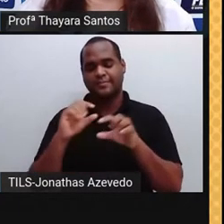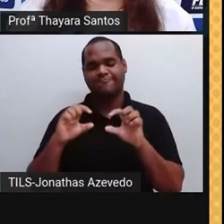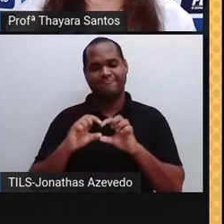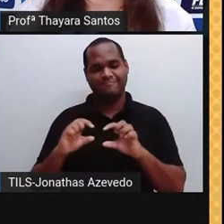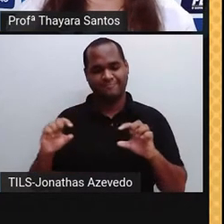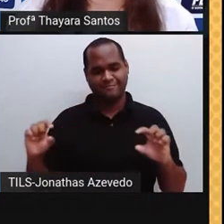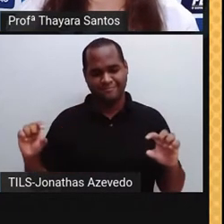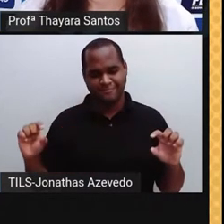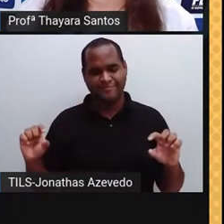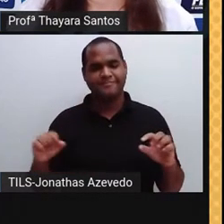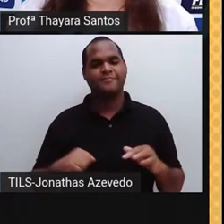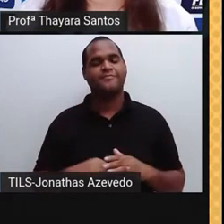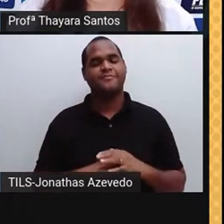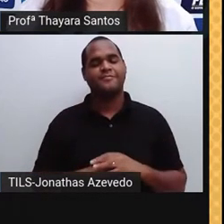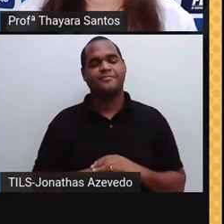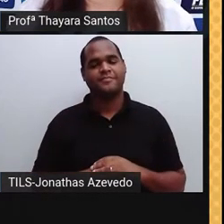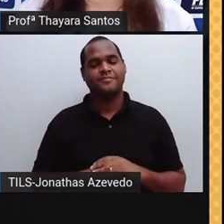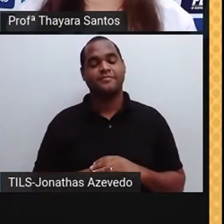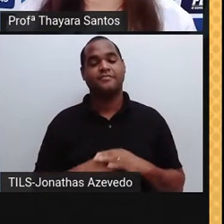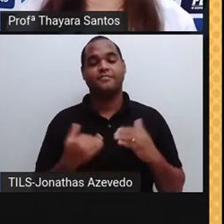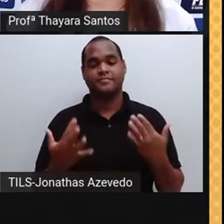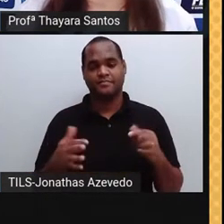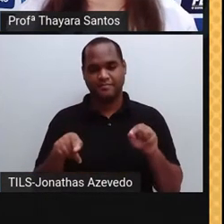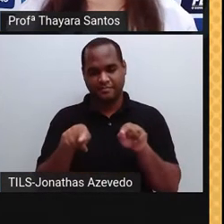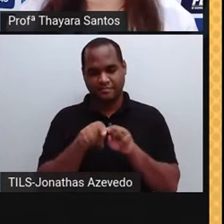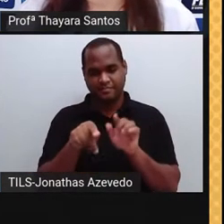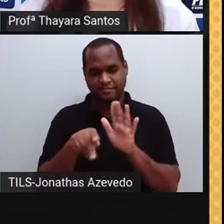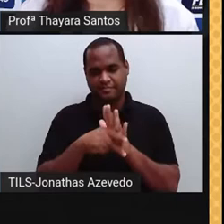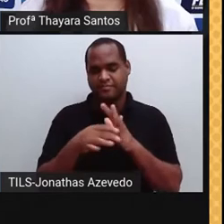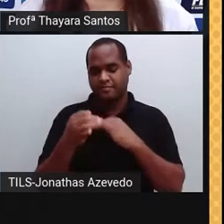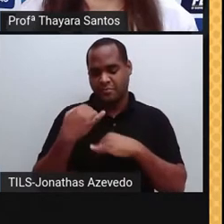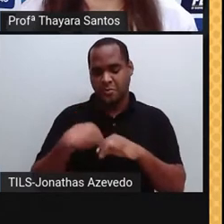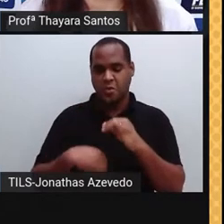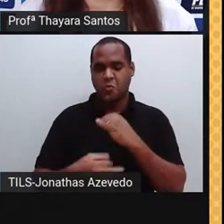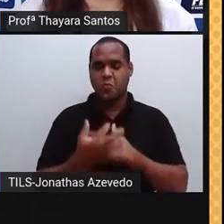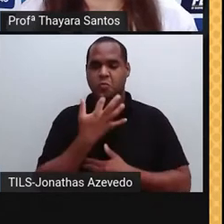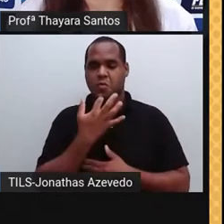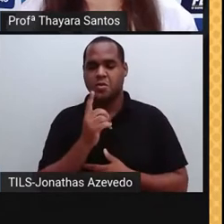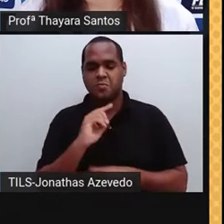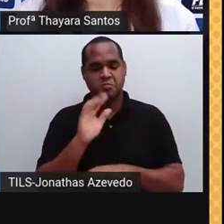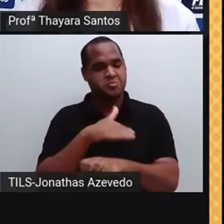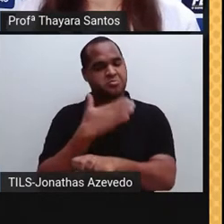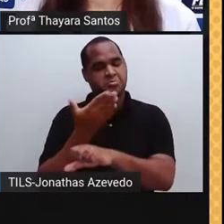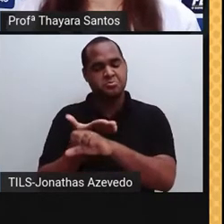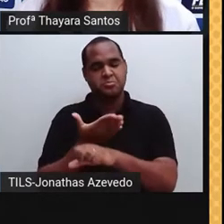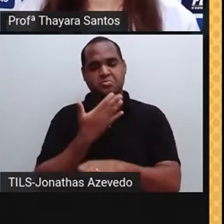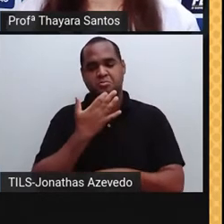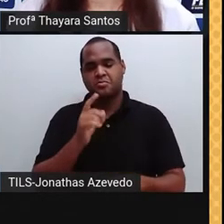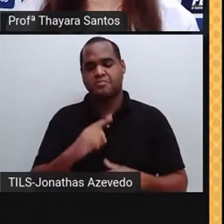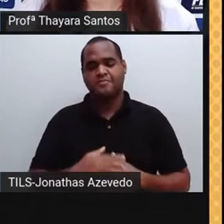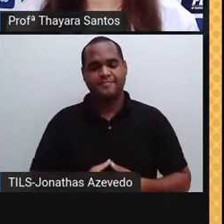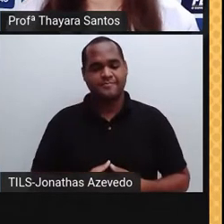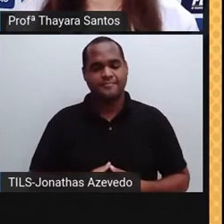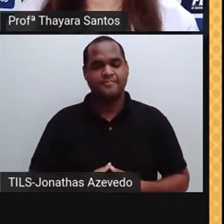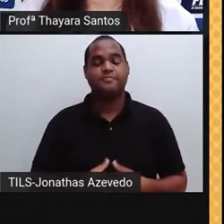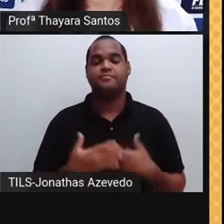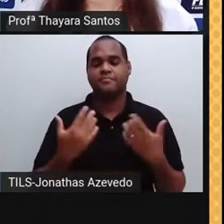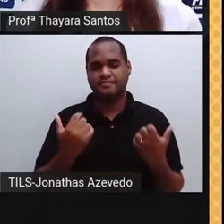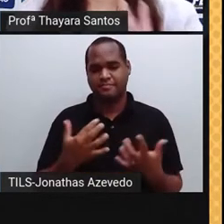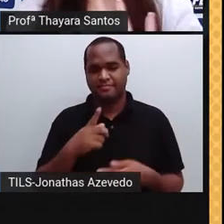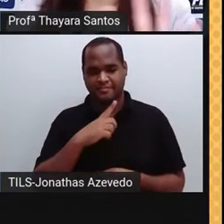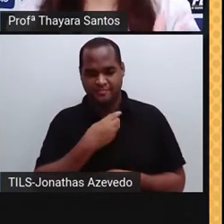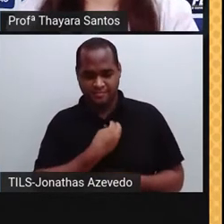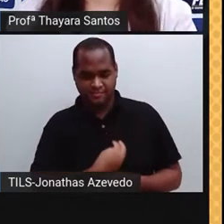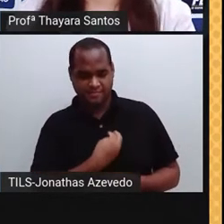da tabela, são aqueles que têm propriedade química que é desconhecida até hoje. Os que estão aqui, ó,